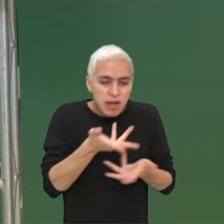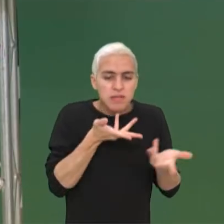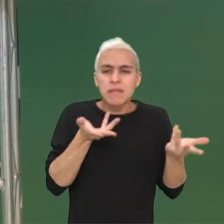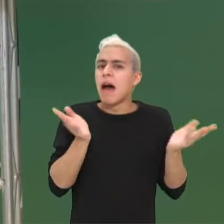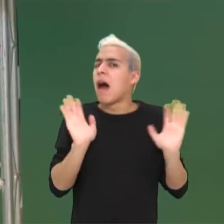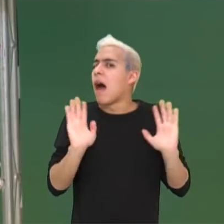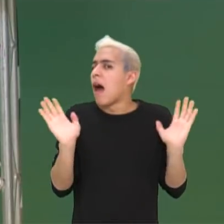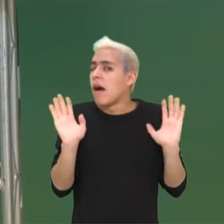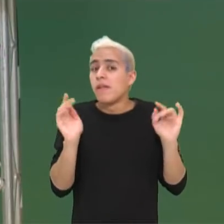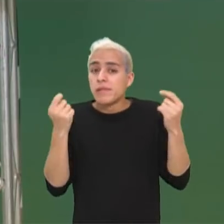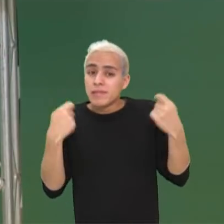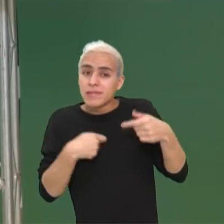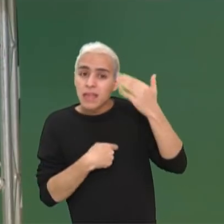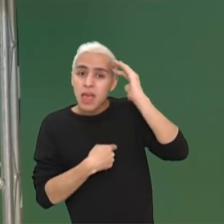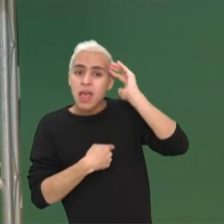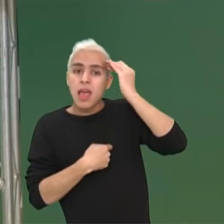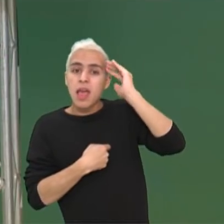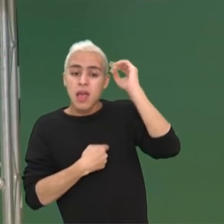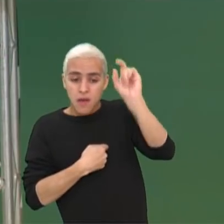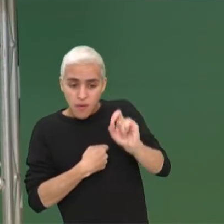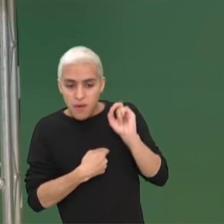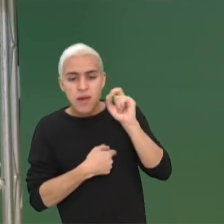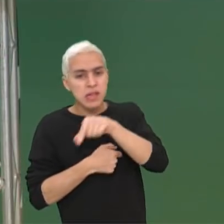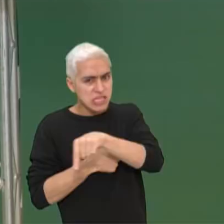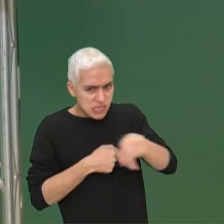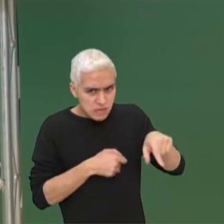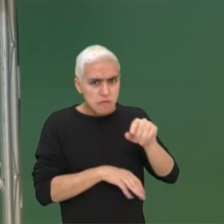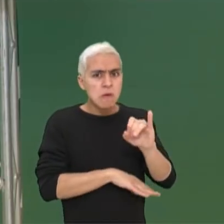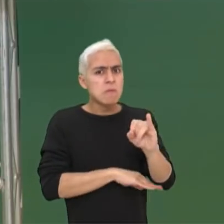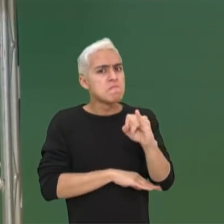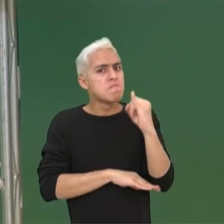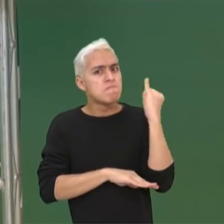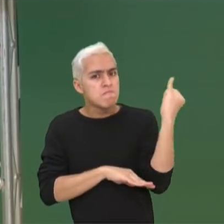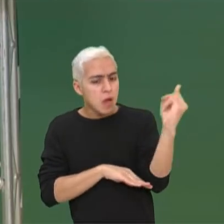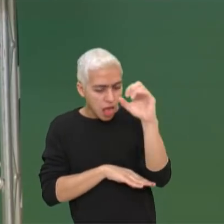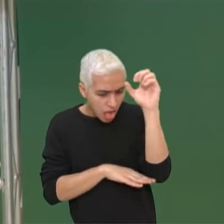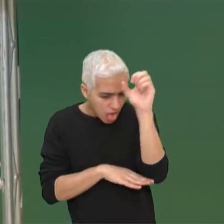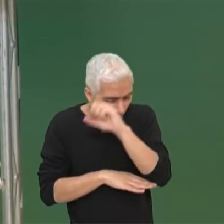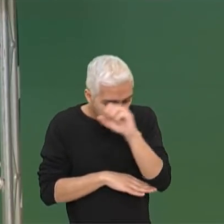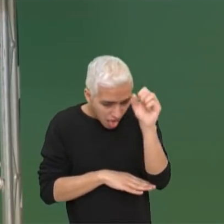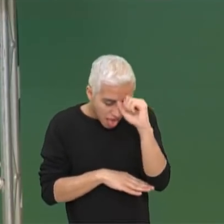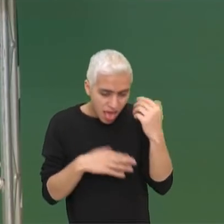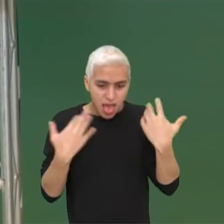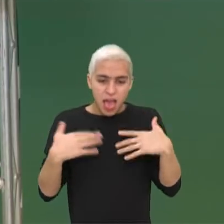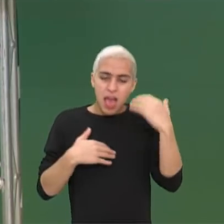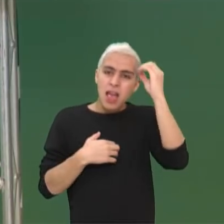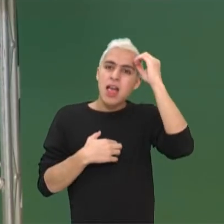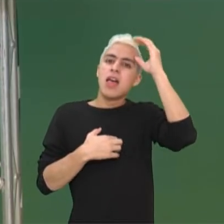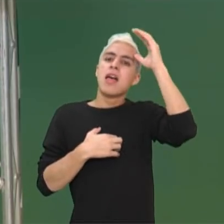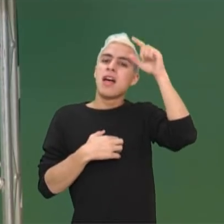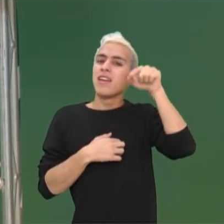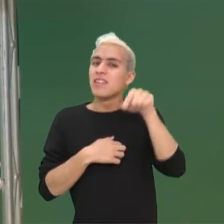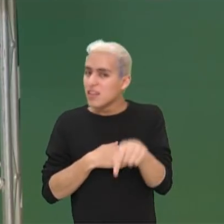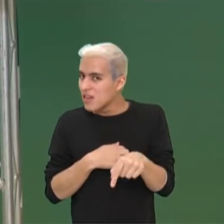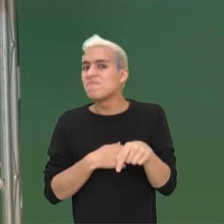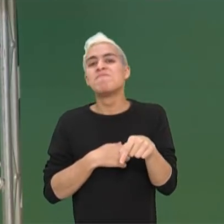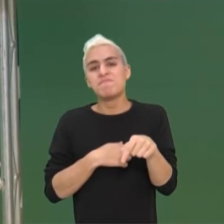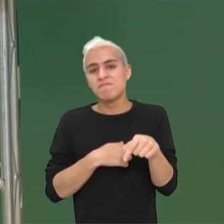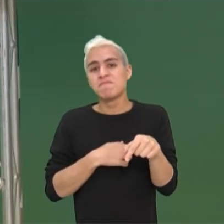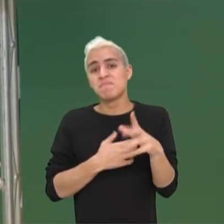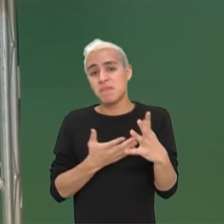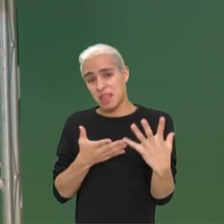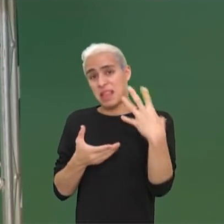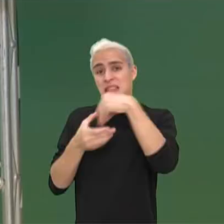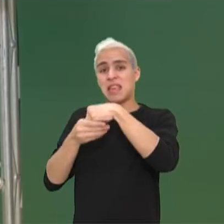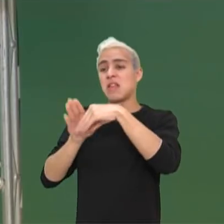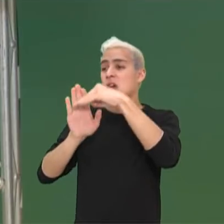gente tem que entender que é importante, né? A gente aprende com jogos e ele faz parte ali da grade,